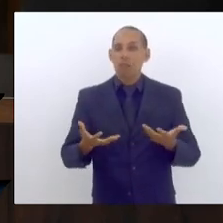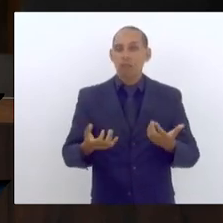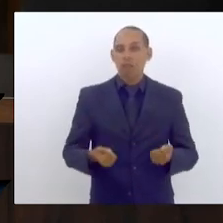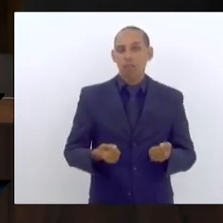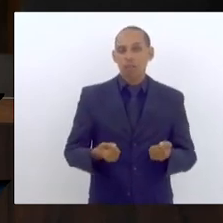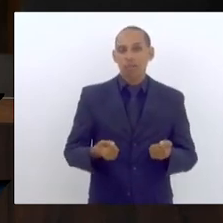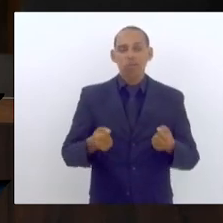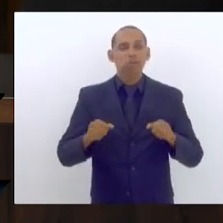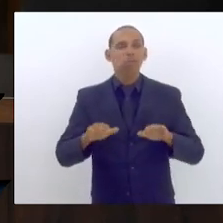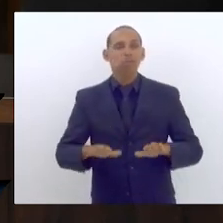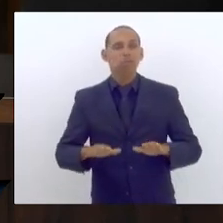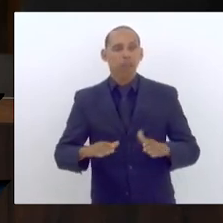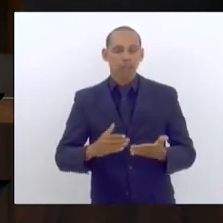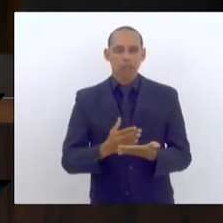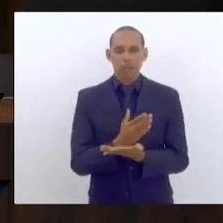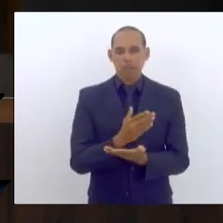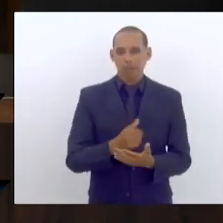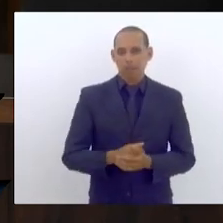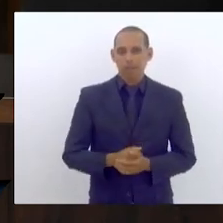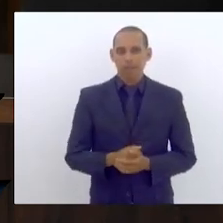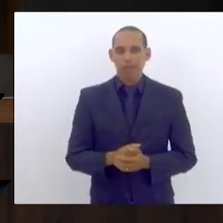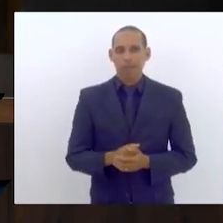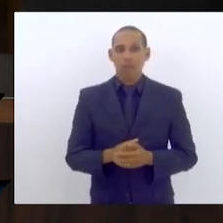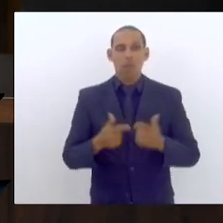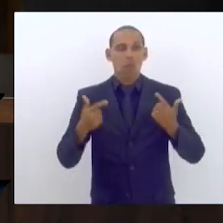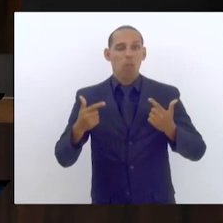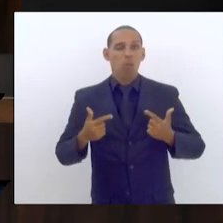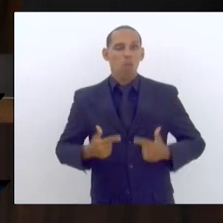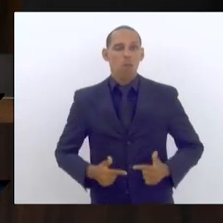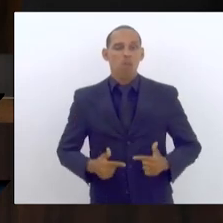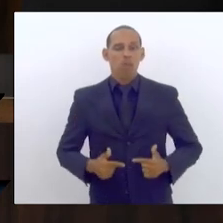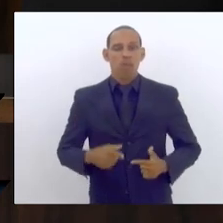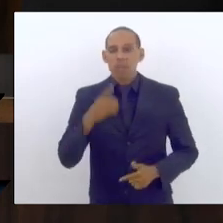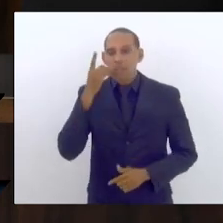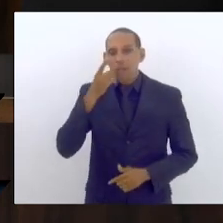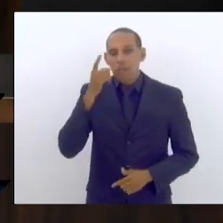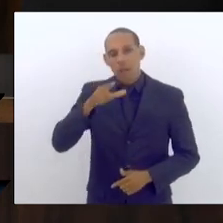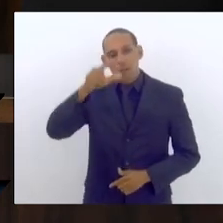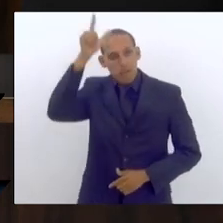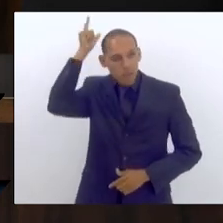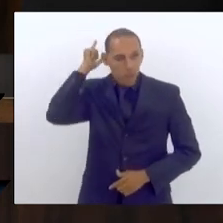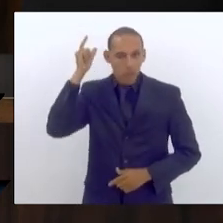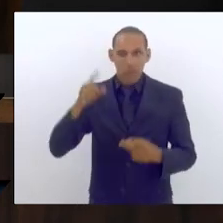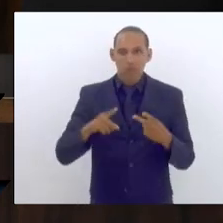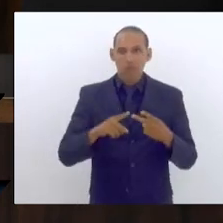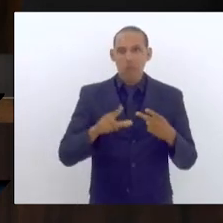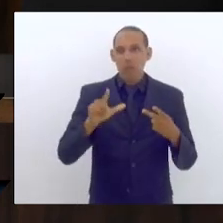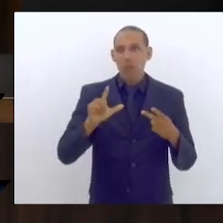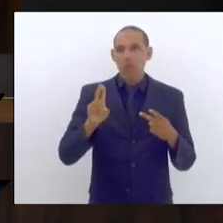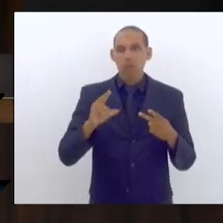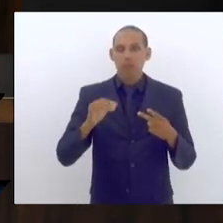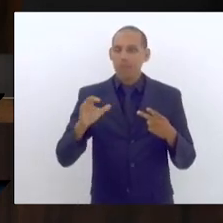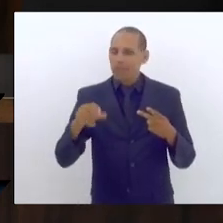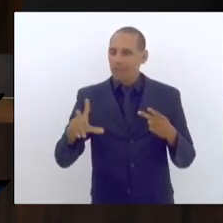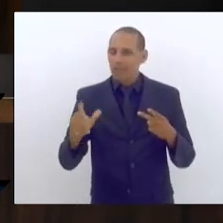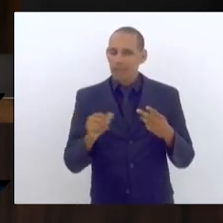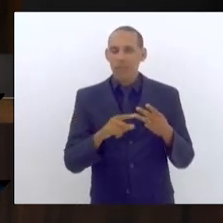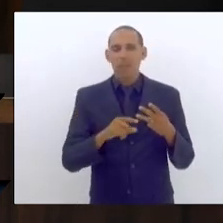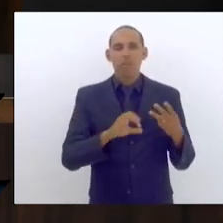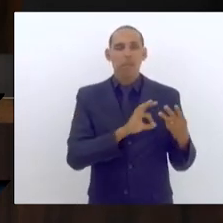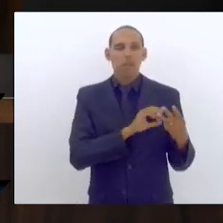aprovam, permaneçam como estão. Aprovada. Abstenção do deputado Luiz Paulo, da deputada Lucinha, deputada Marta